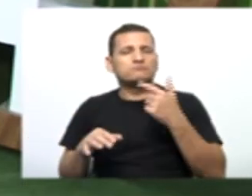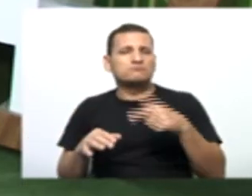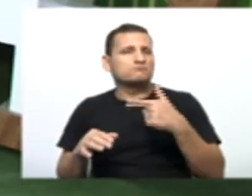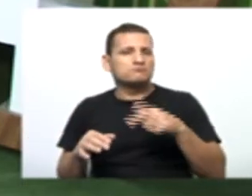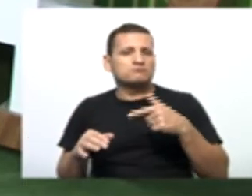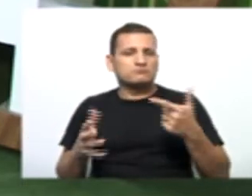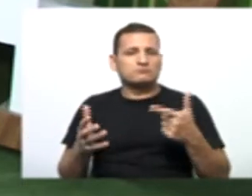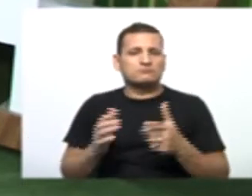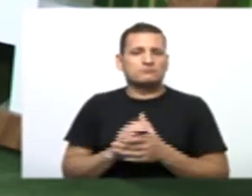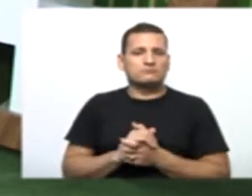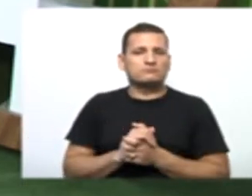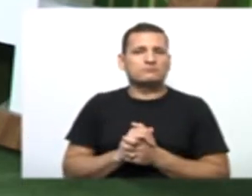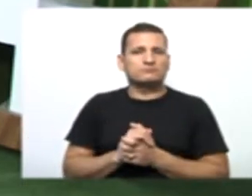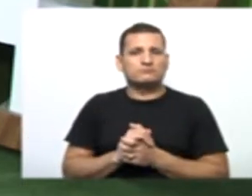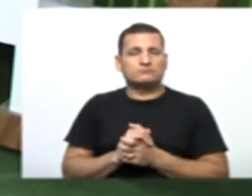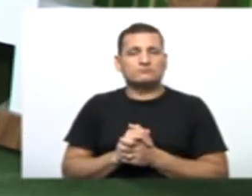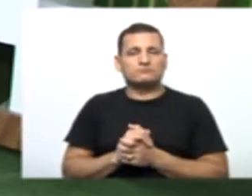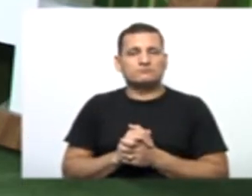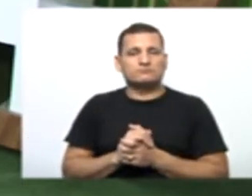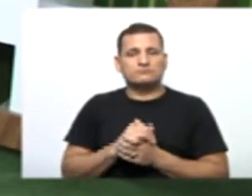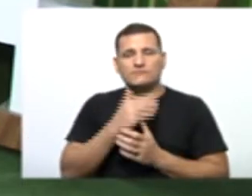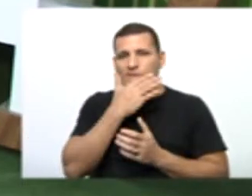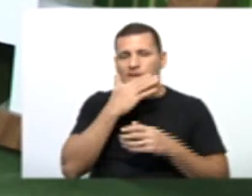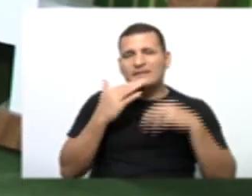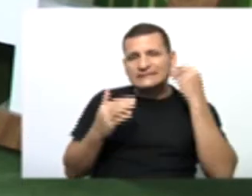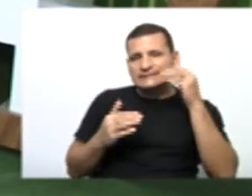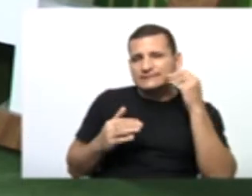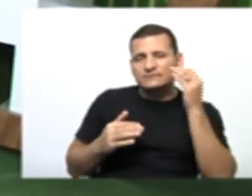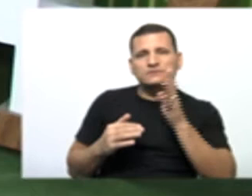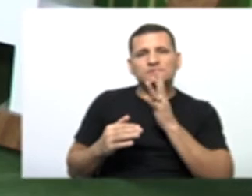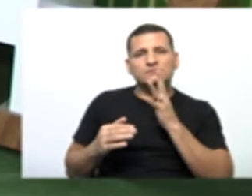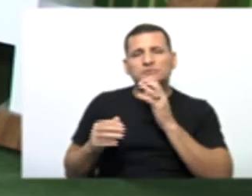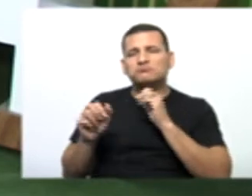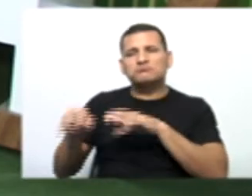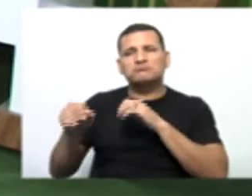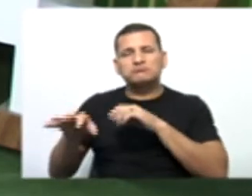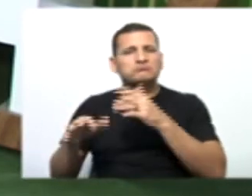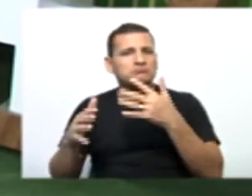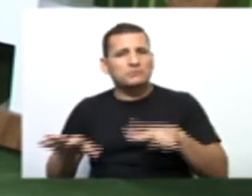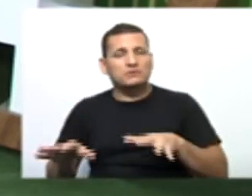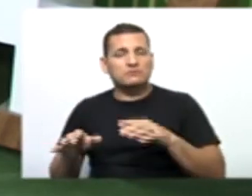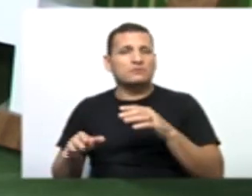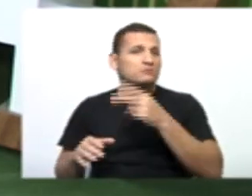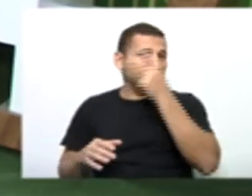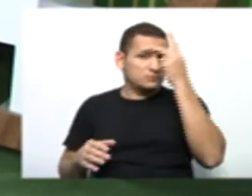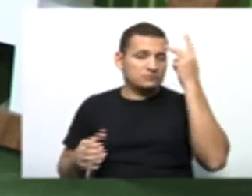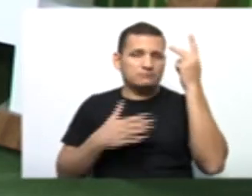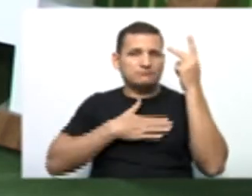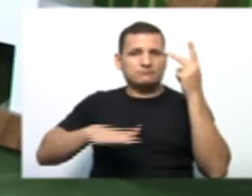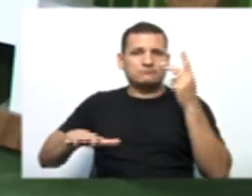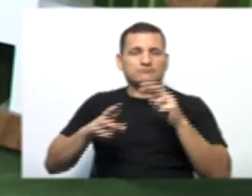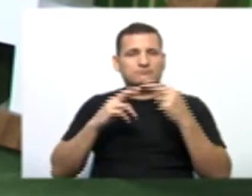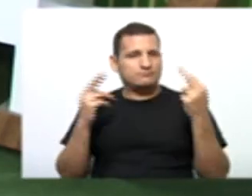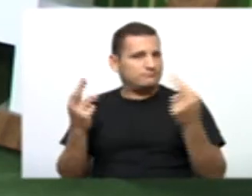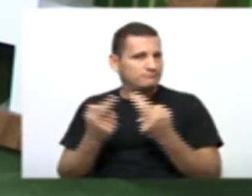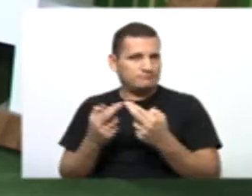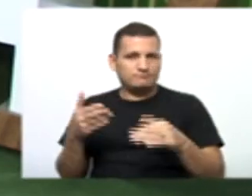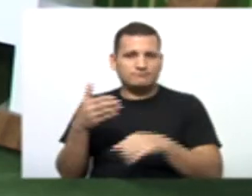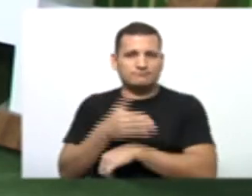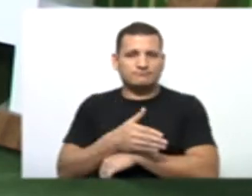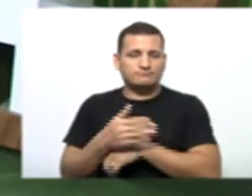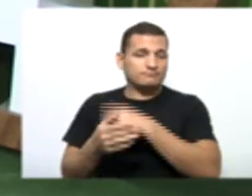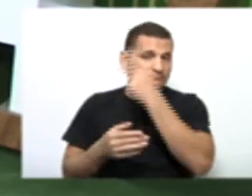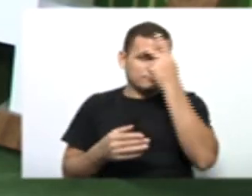de trabalho sobre aqueles conhecimentos que elas já possuíam. Pessoas que não gostavam de participar de reuniões, pessoas que não gostavam, professor Wesley,